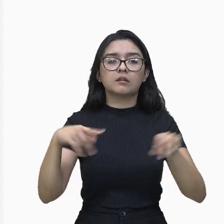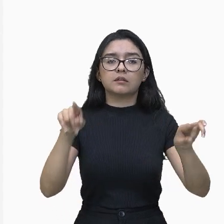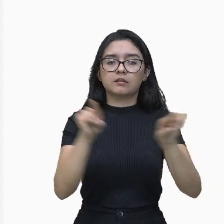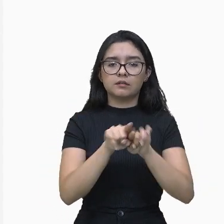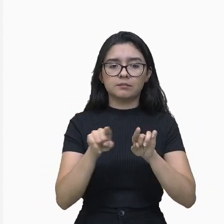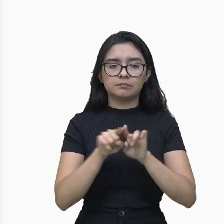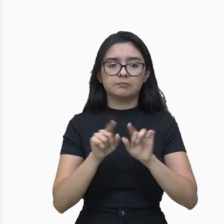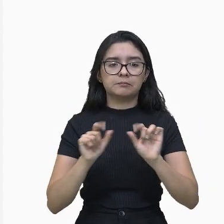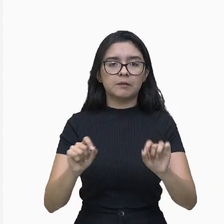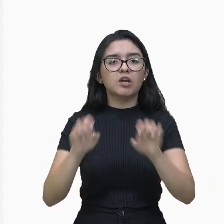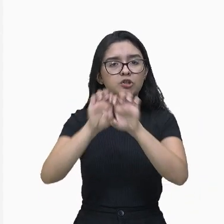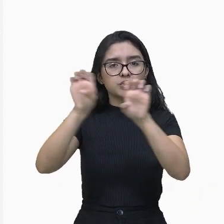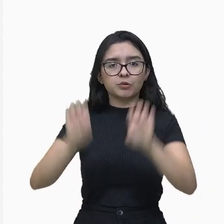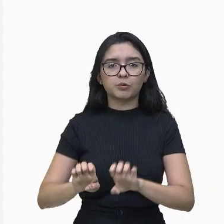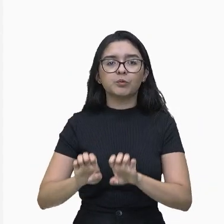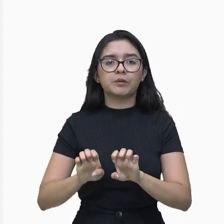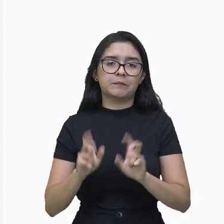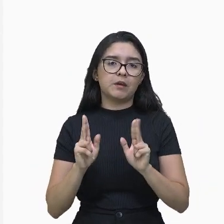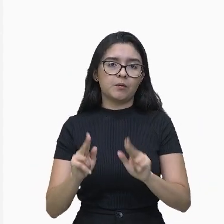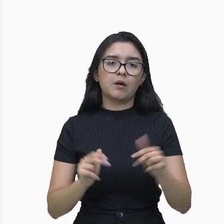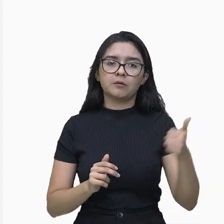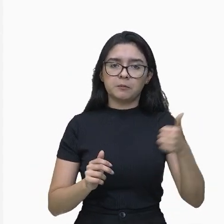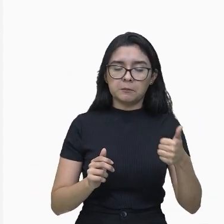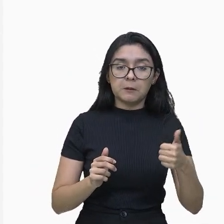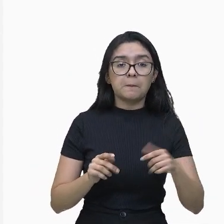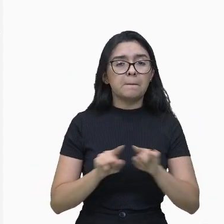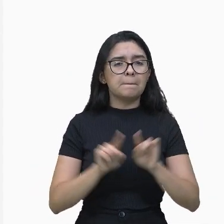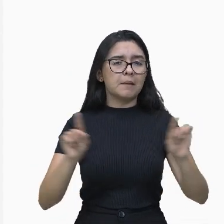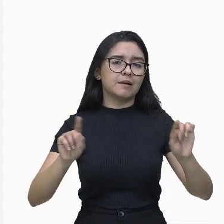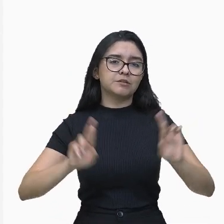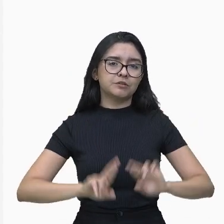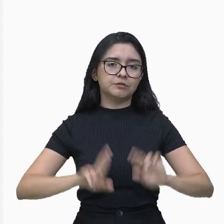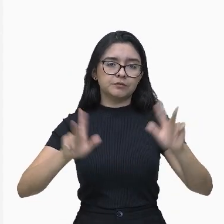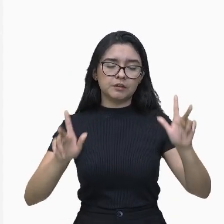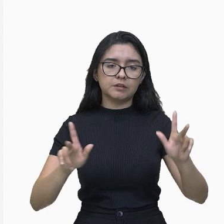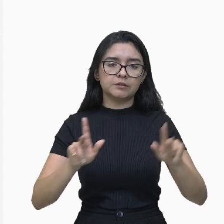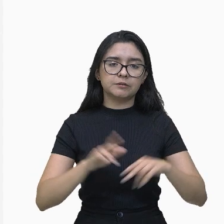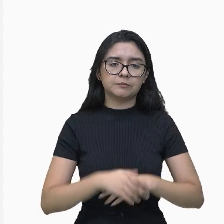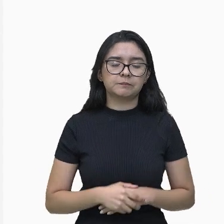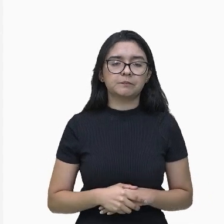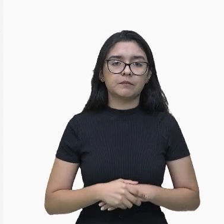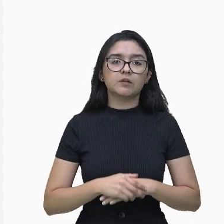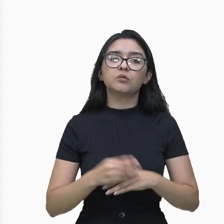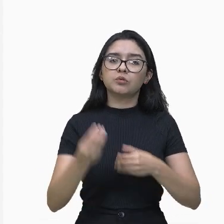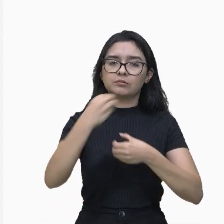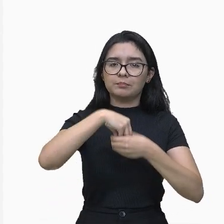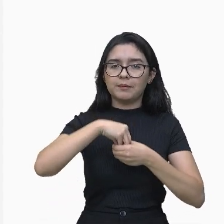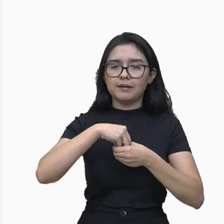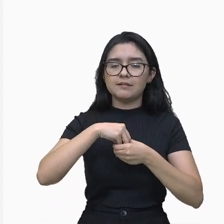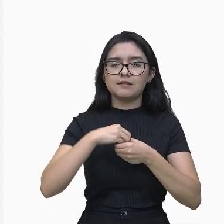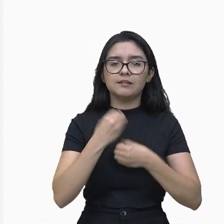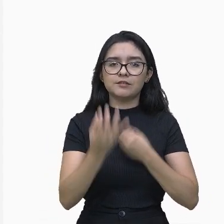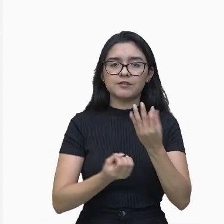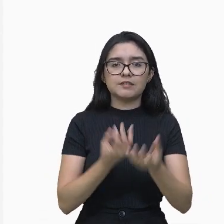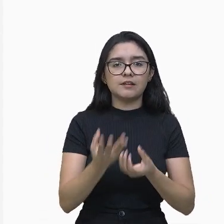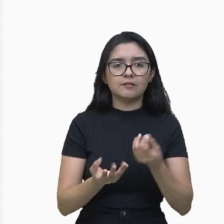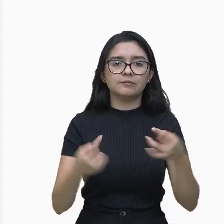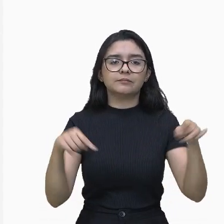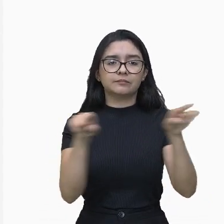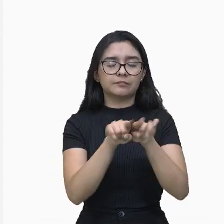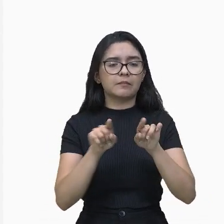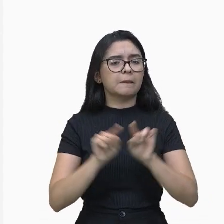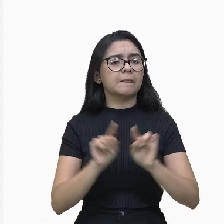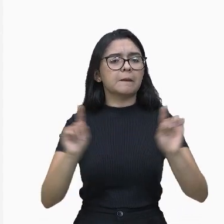fixas porém de uma maneira diferente como era feita pelos parnasianos então na primeira fase o grande